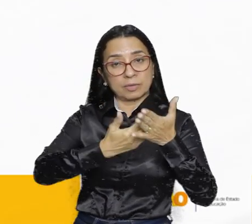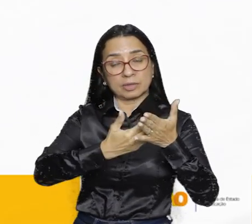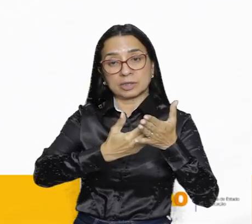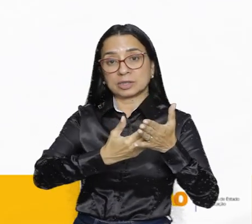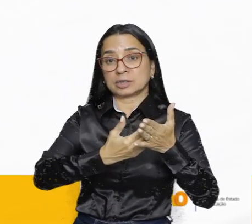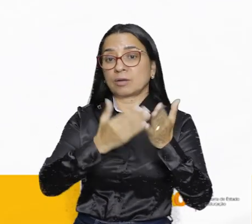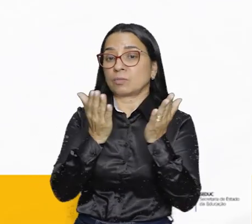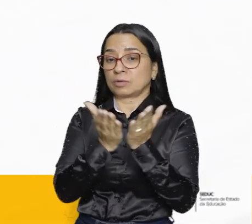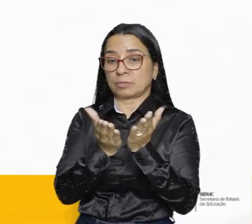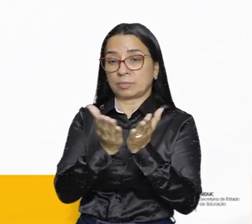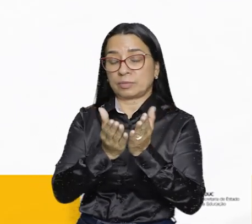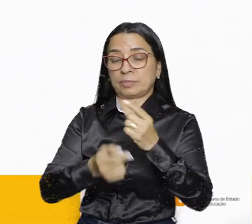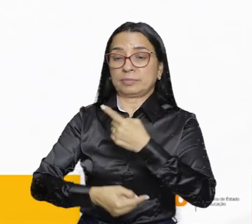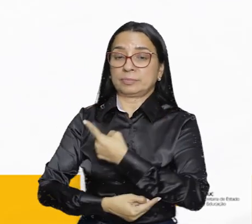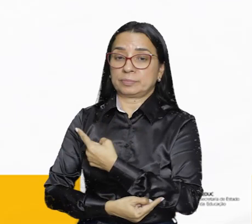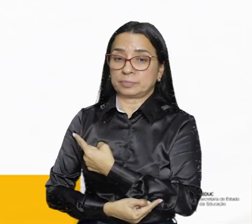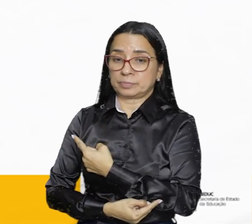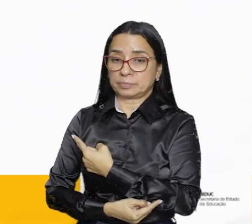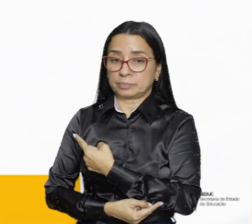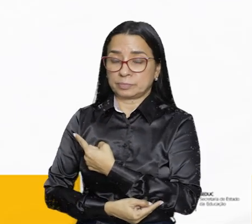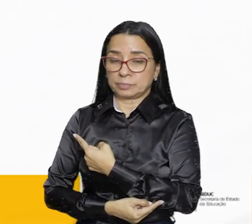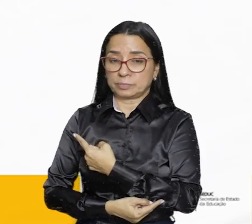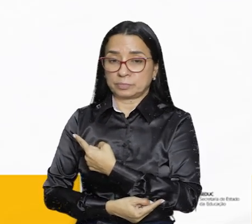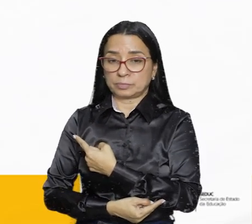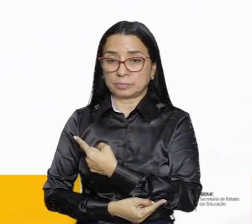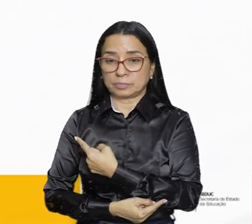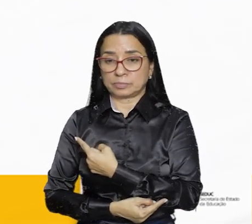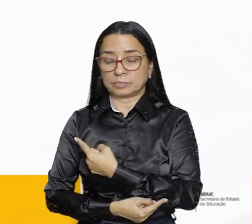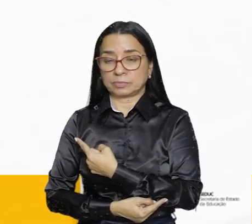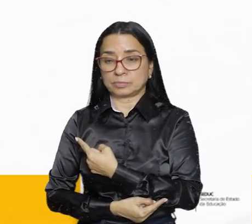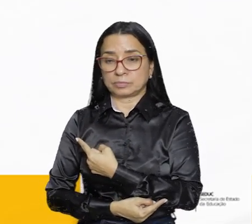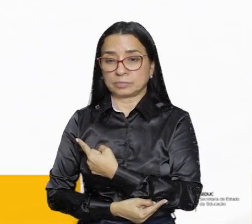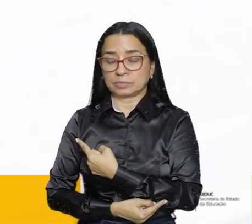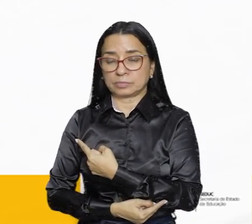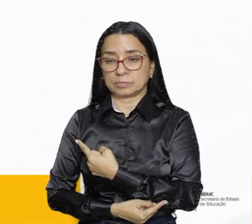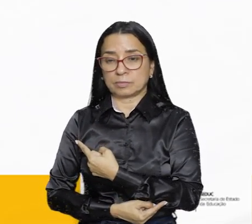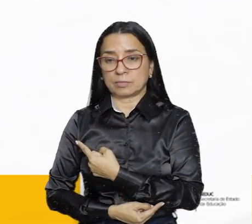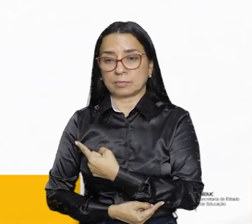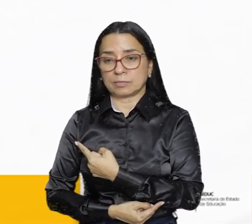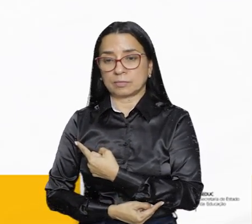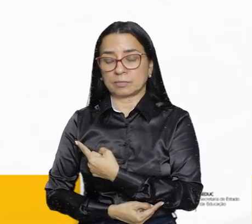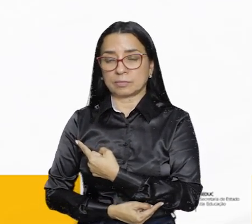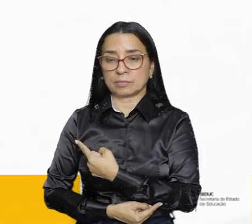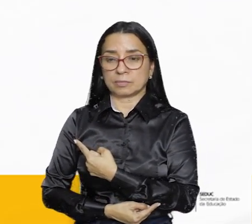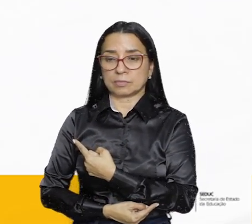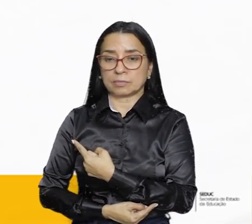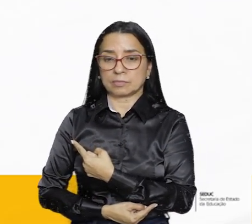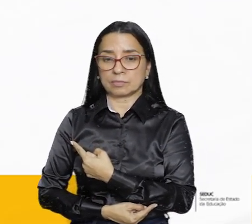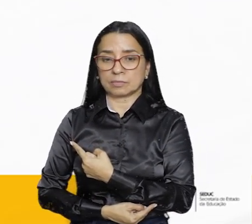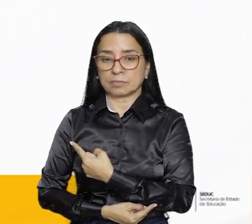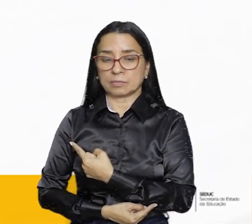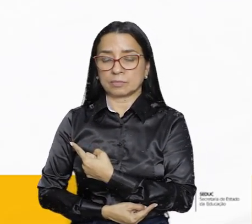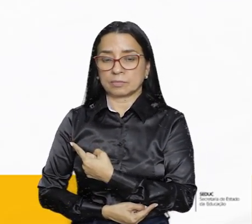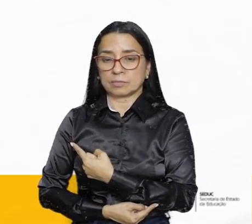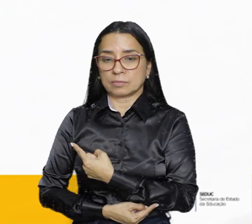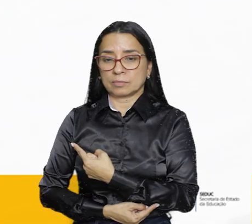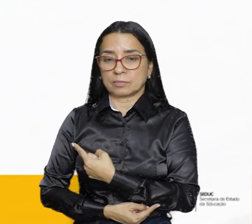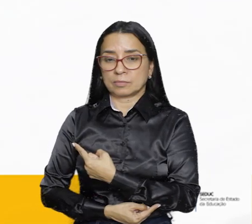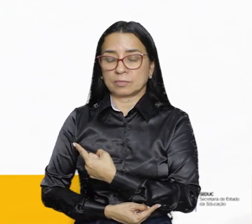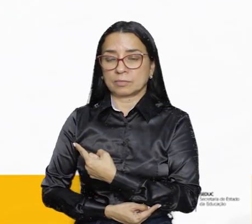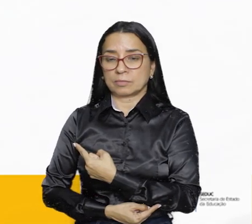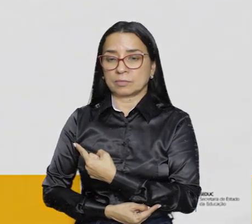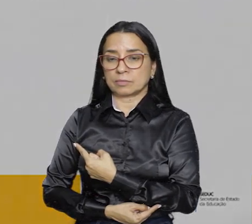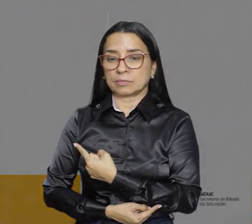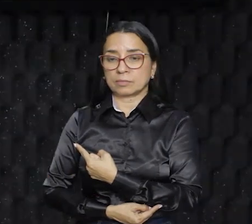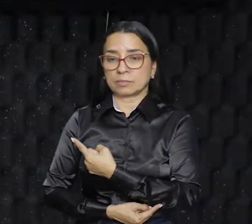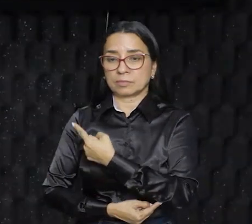Do significado aparente das palavras. Parece-me que, nas discussões naturais, deveria